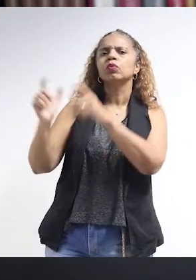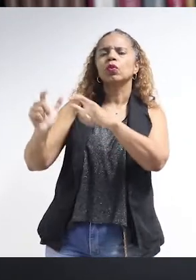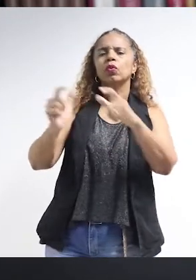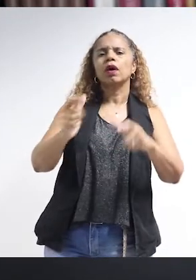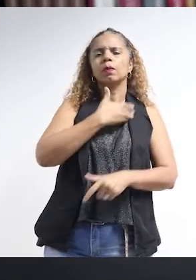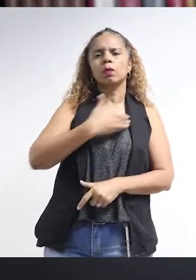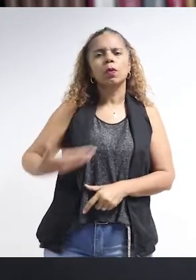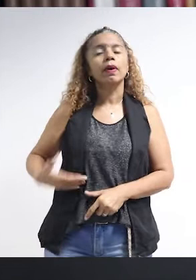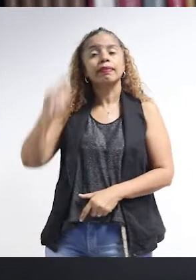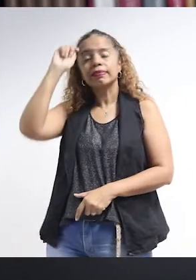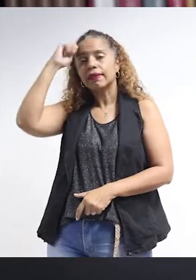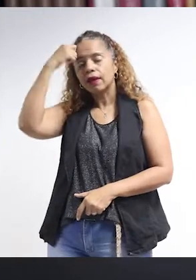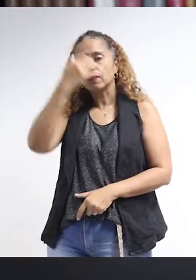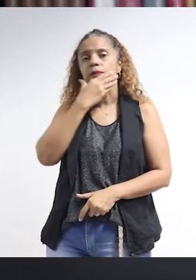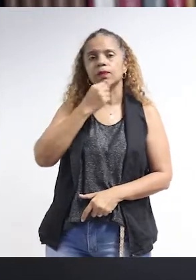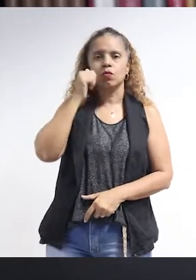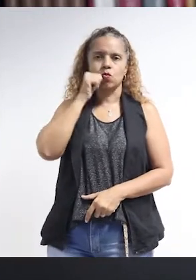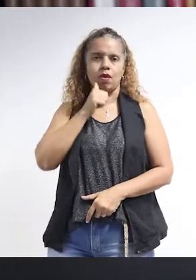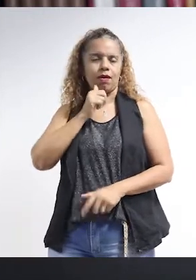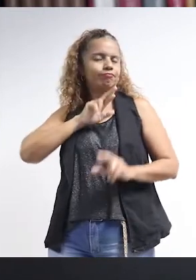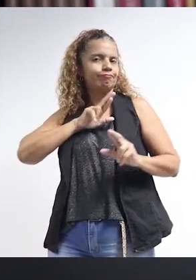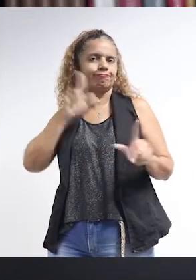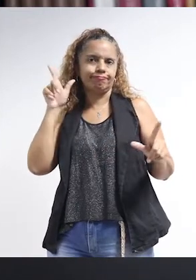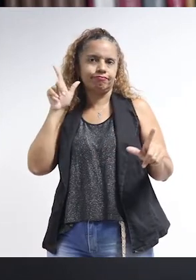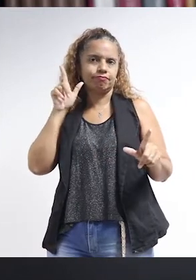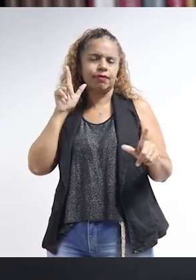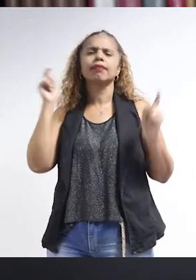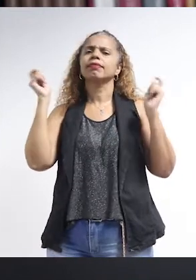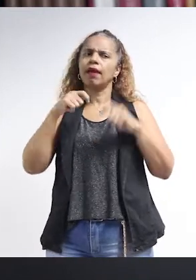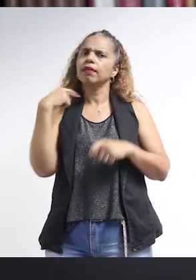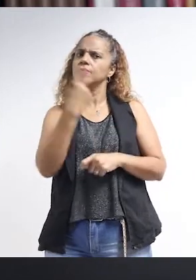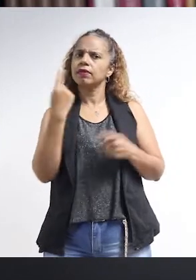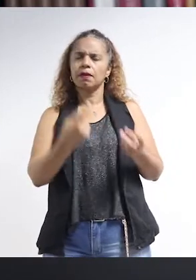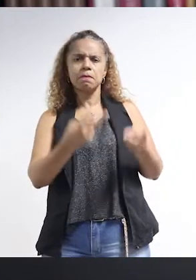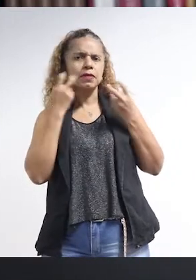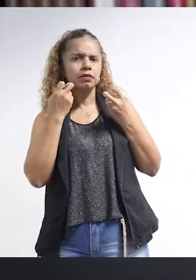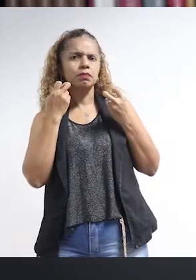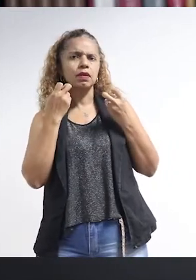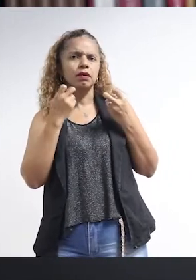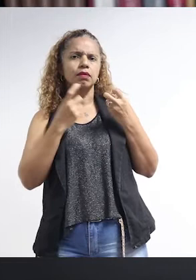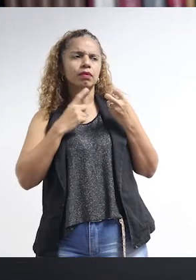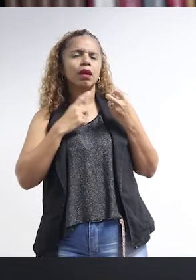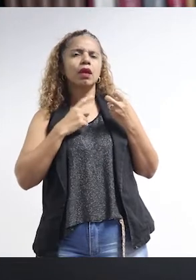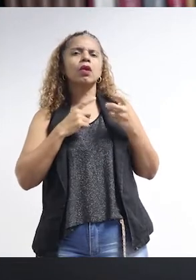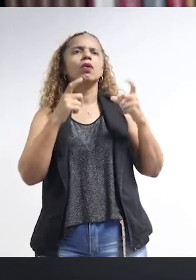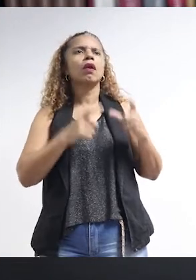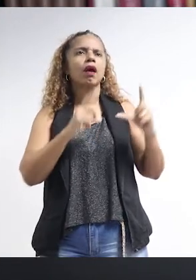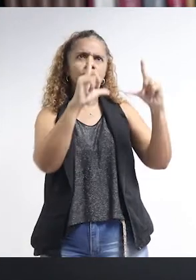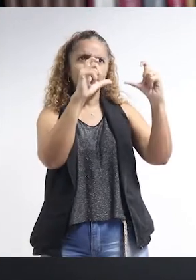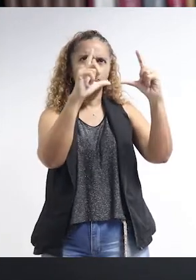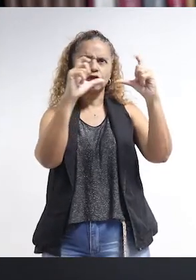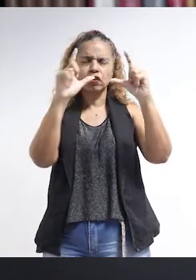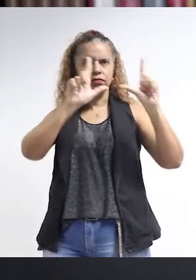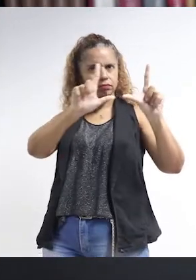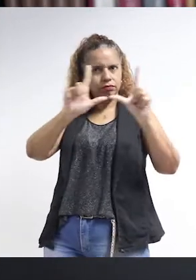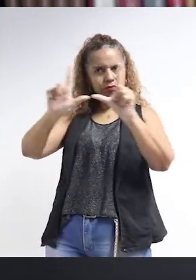públicos por negros e negras. Uma realidade facilmente observada quando a gente vê uma galeria de fotos